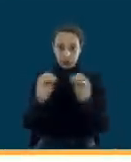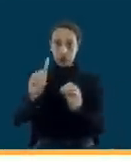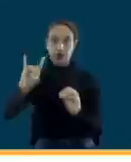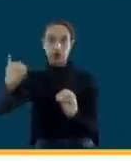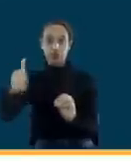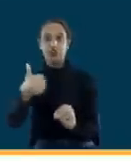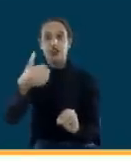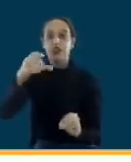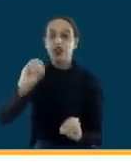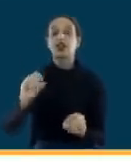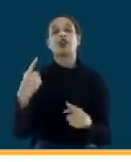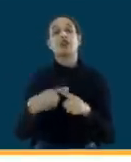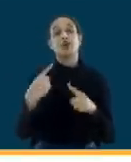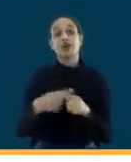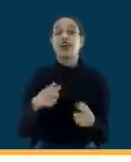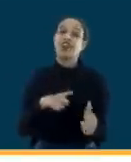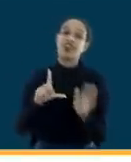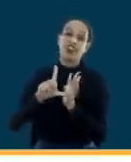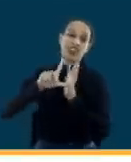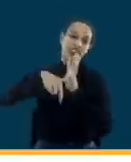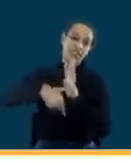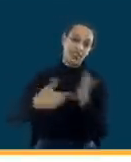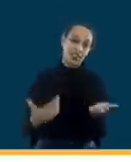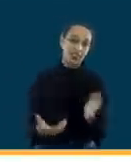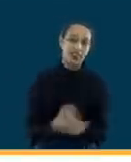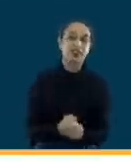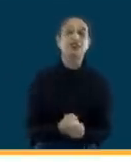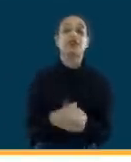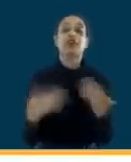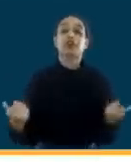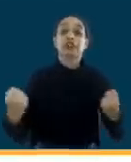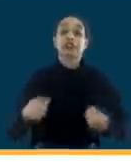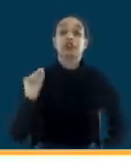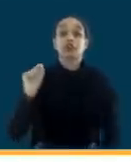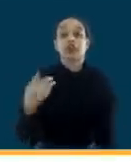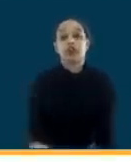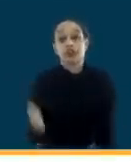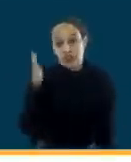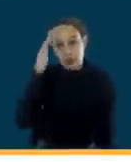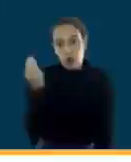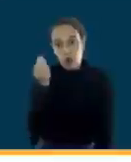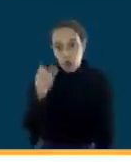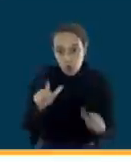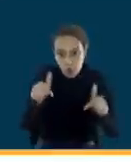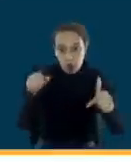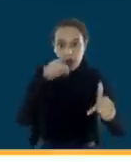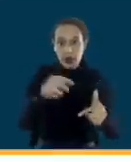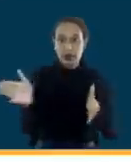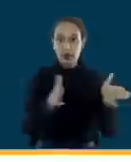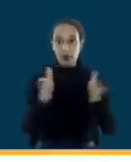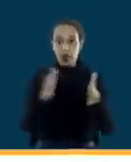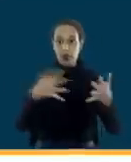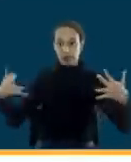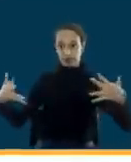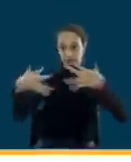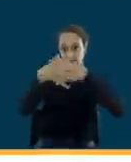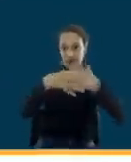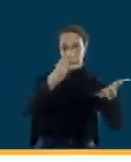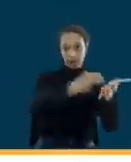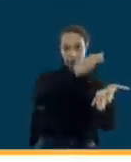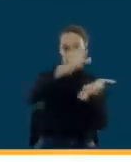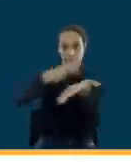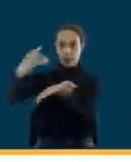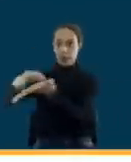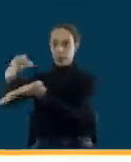das emendas. Então, o que nós precisamos? Saber como vai funcionar esse acesso ao cruzamento cadastral para validar os